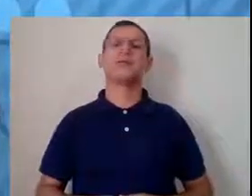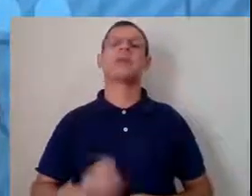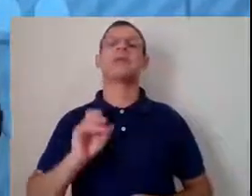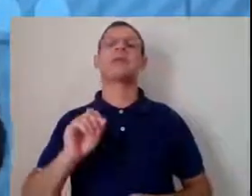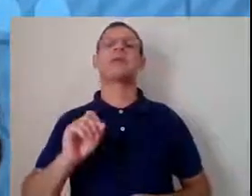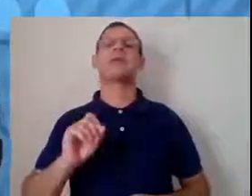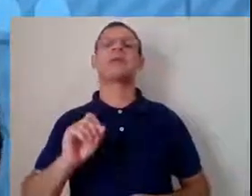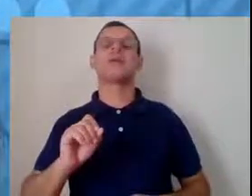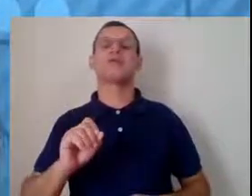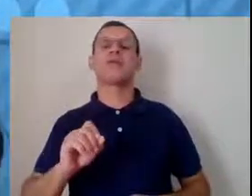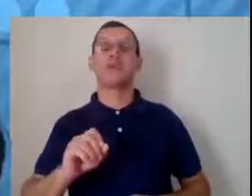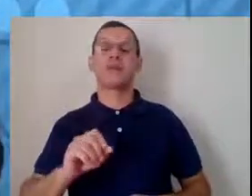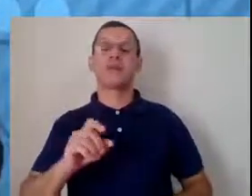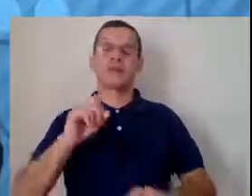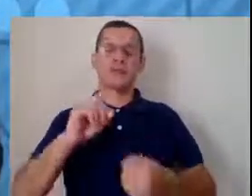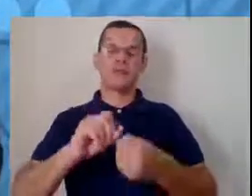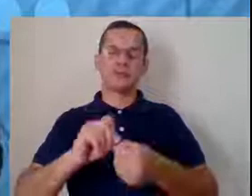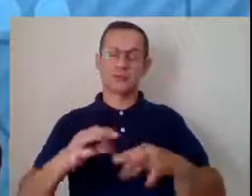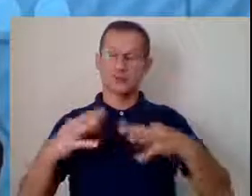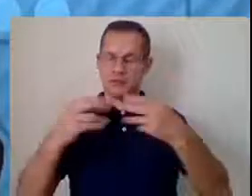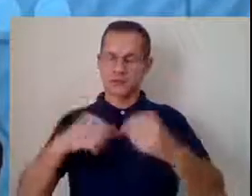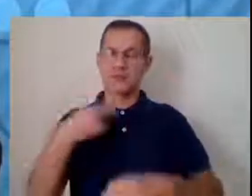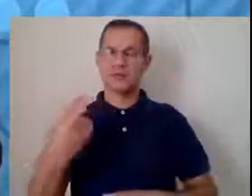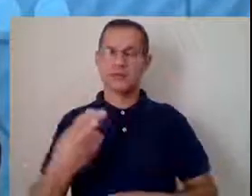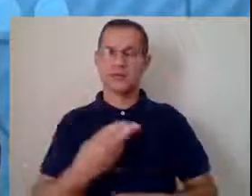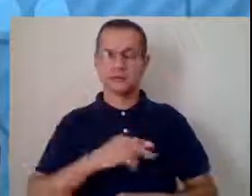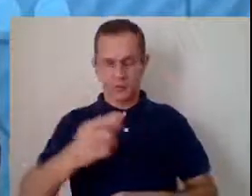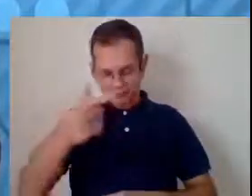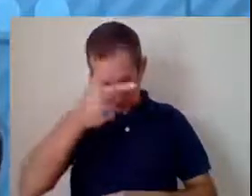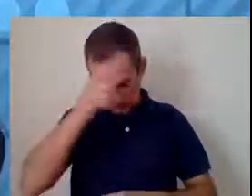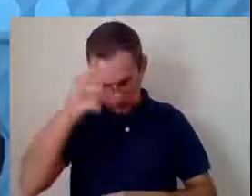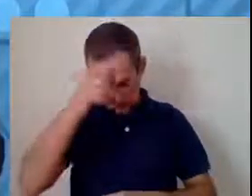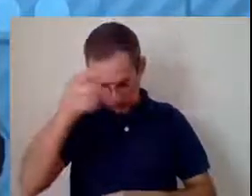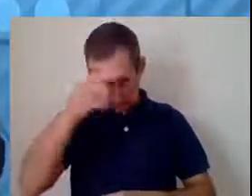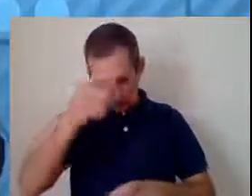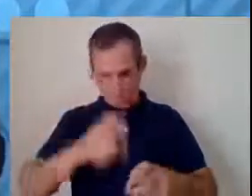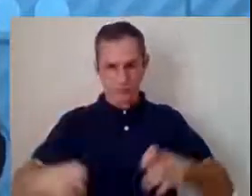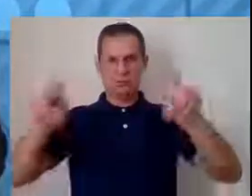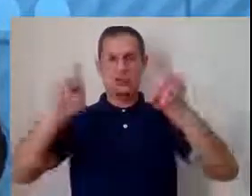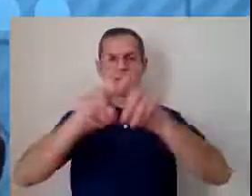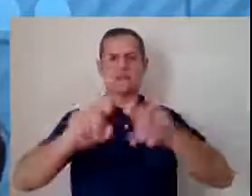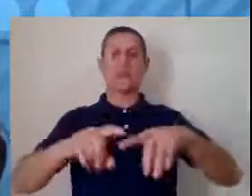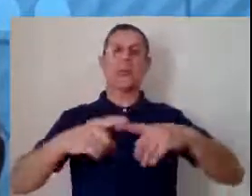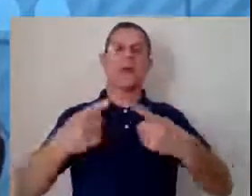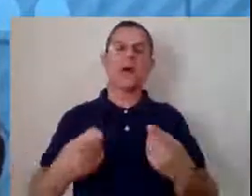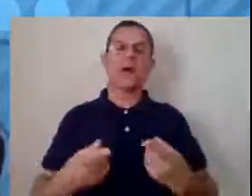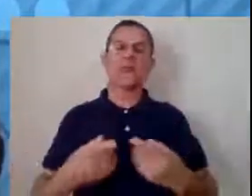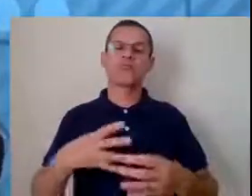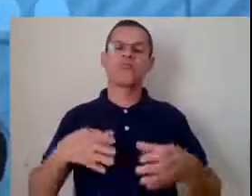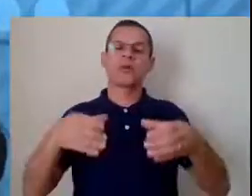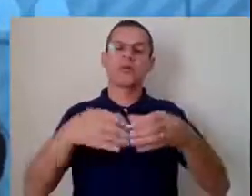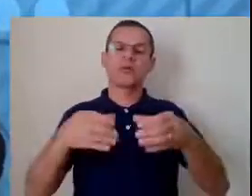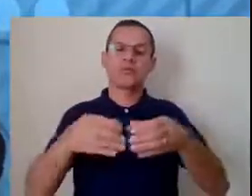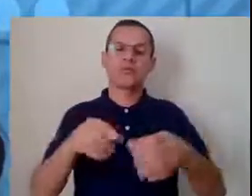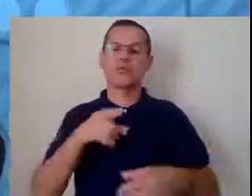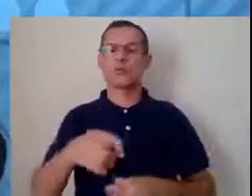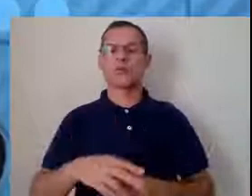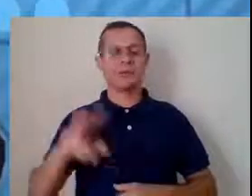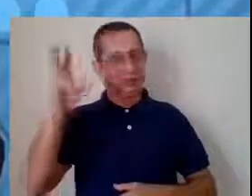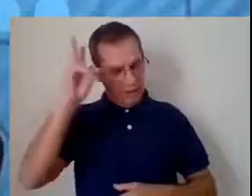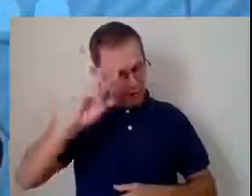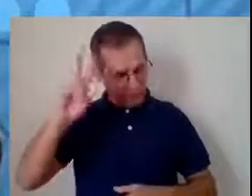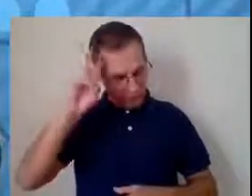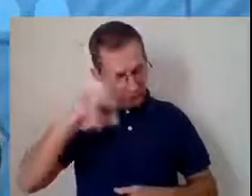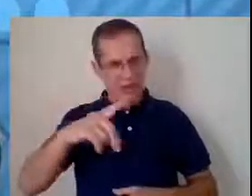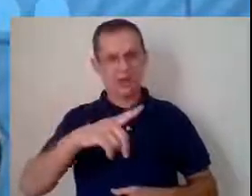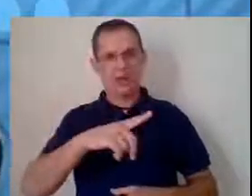vai constituir aí toda a nossa lógica computacional, tá? Os conjuntos é só para vocês lembrarem que a